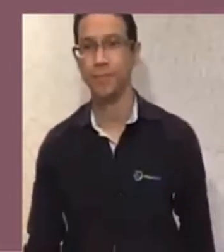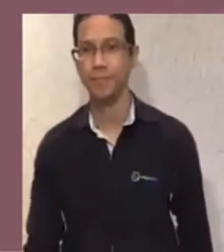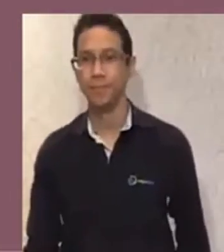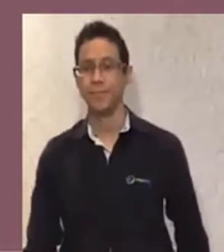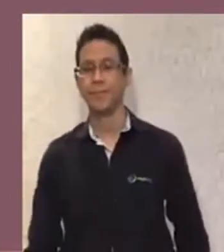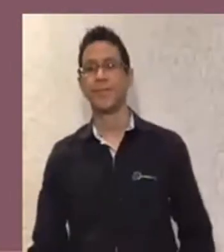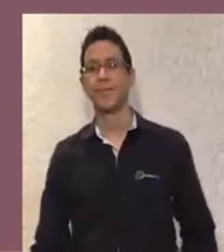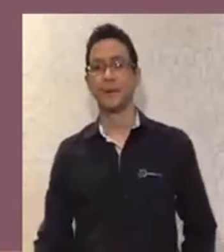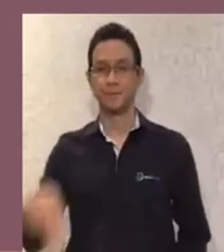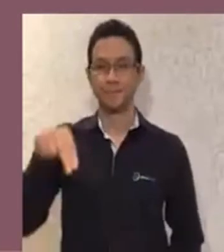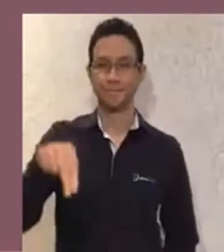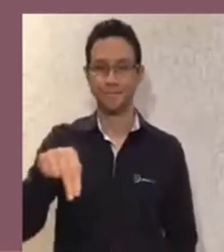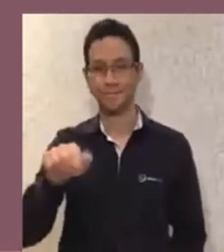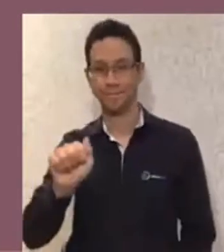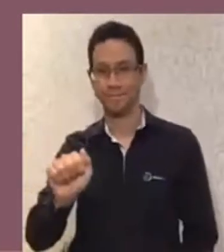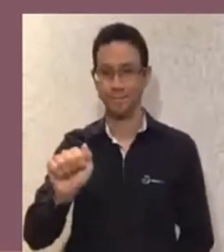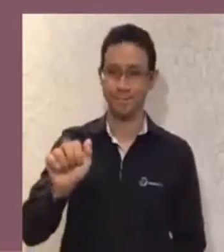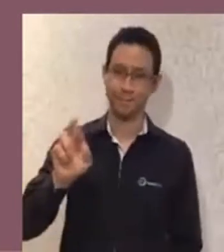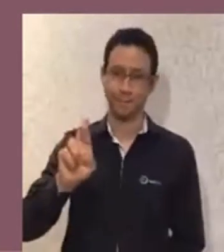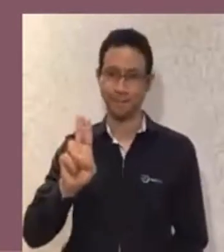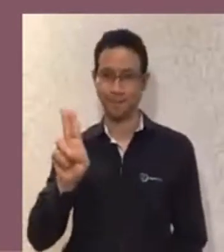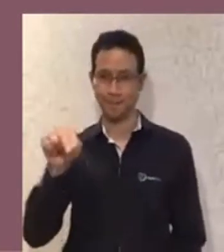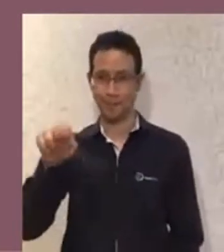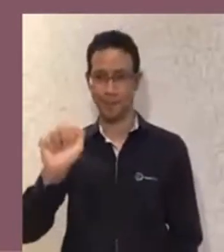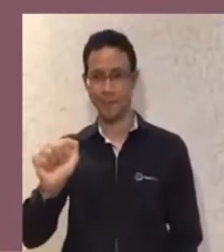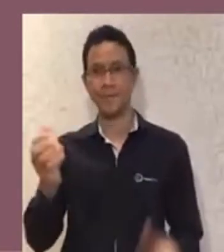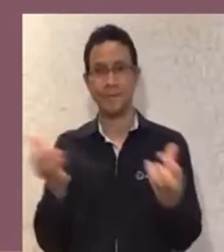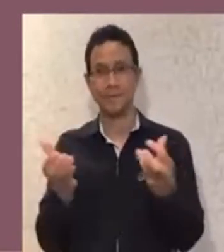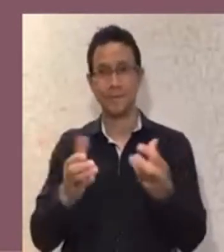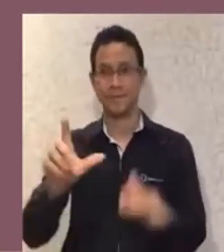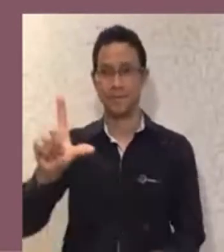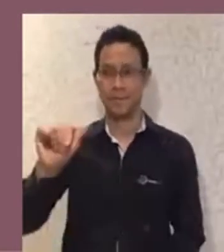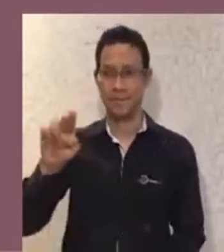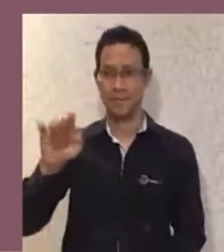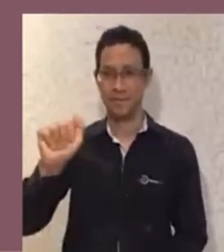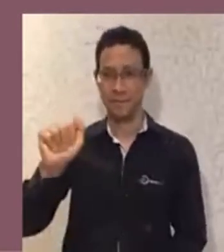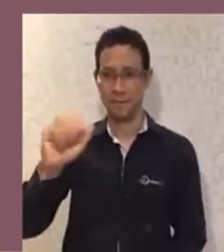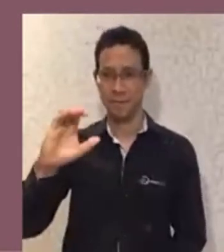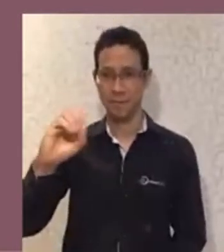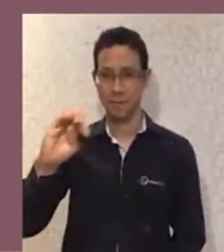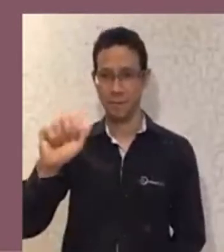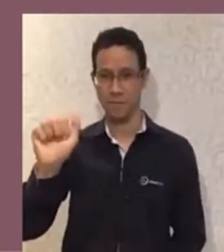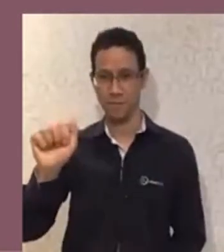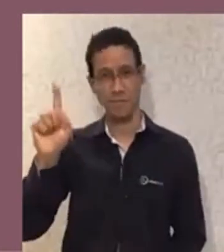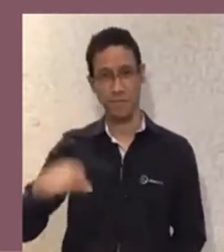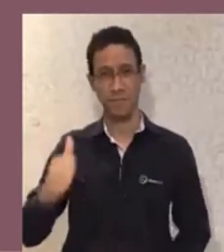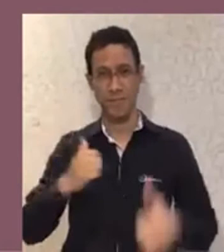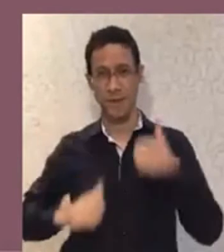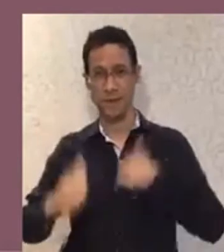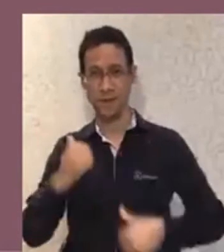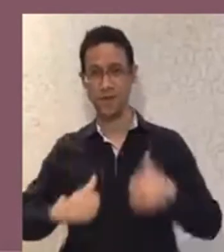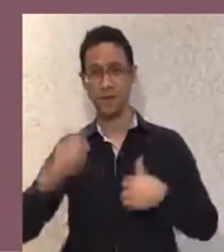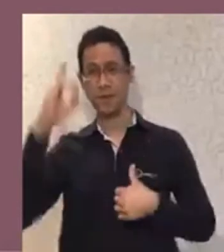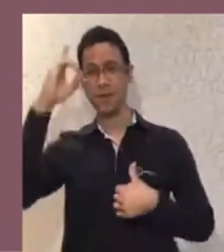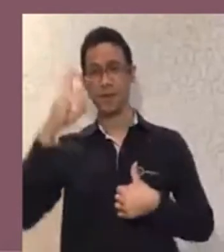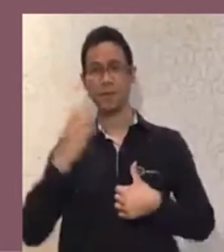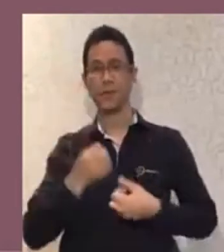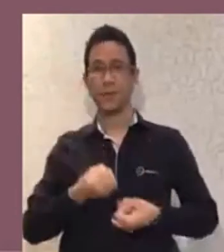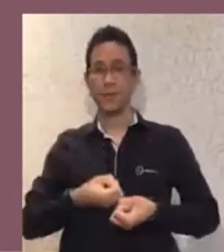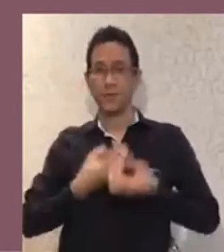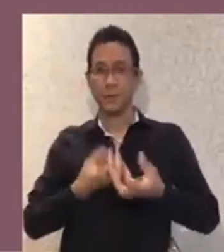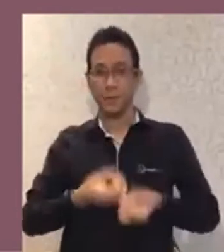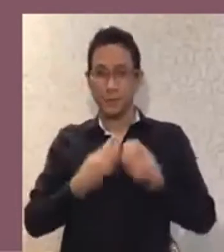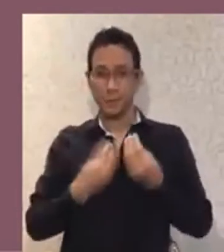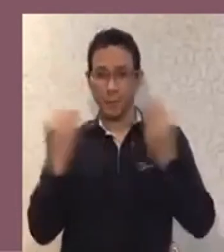de Lima Costa, que é uma premiada atriz, cantora, diretora e compositora. Sua atuação se caracteriza